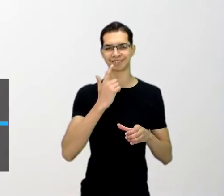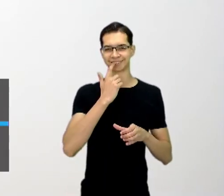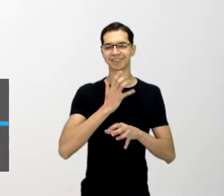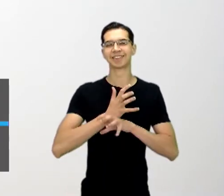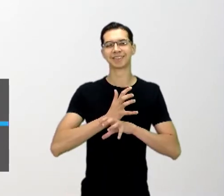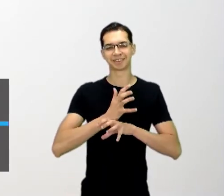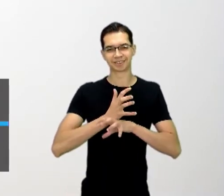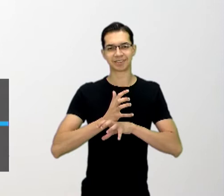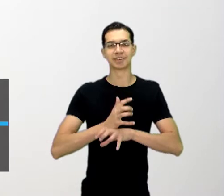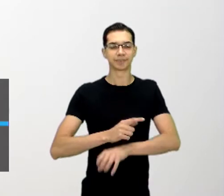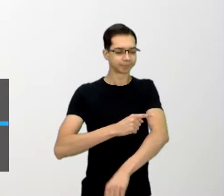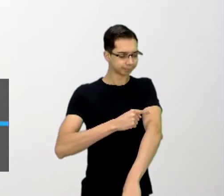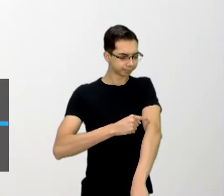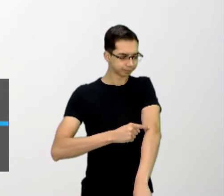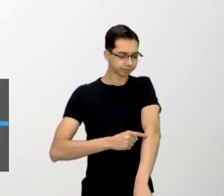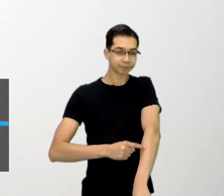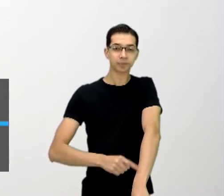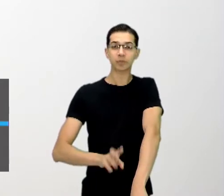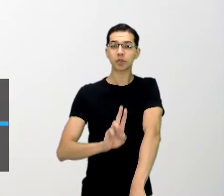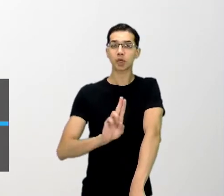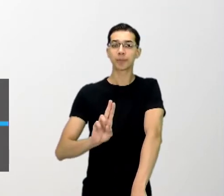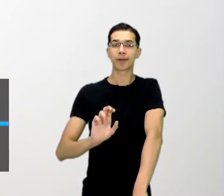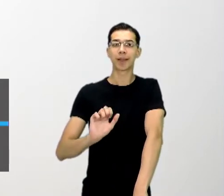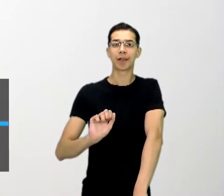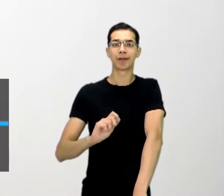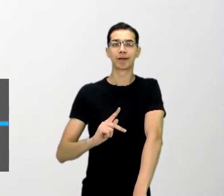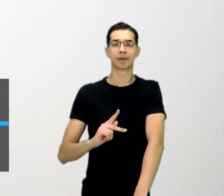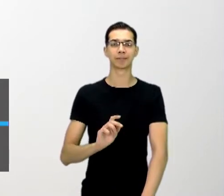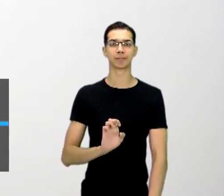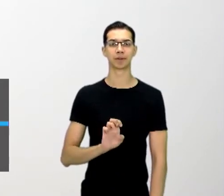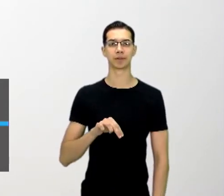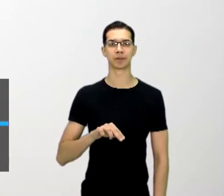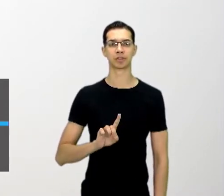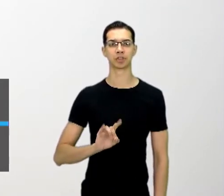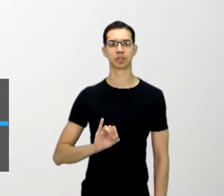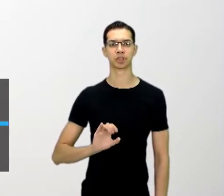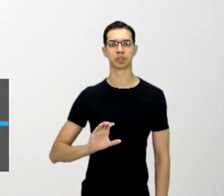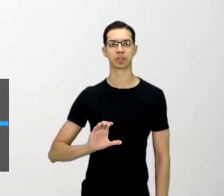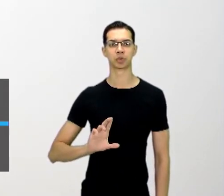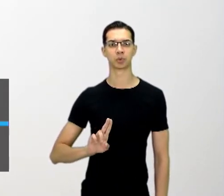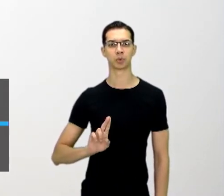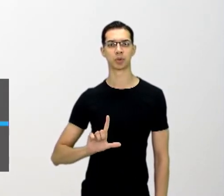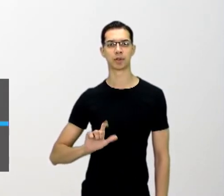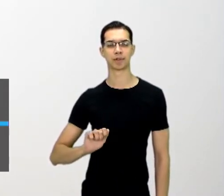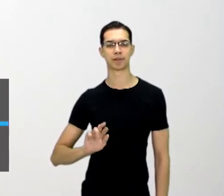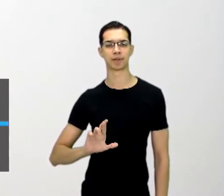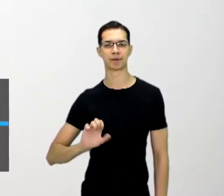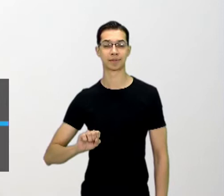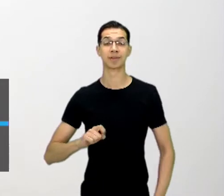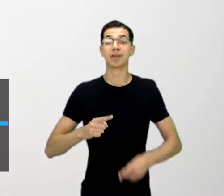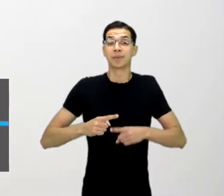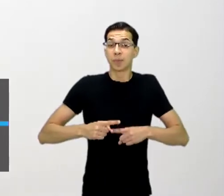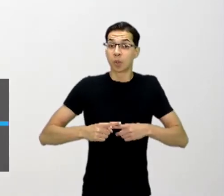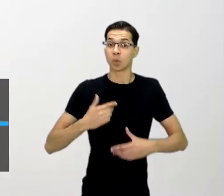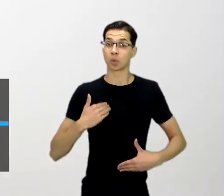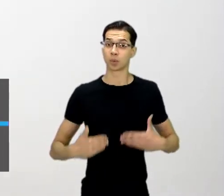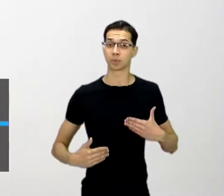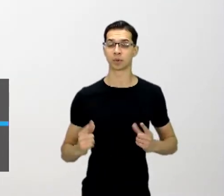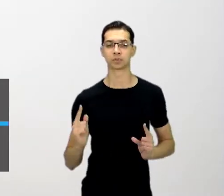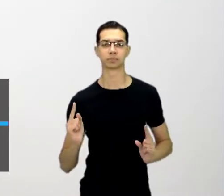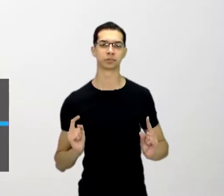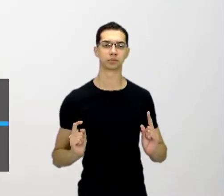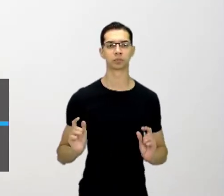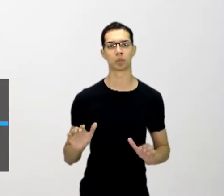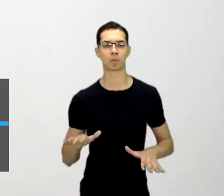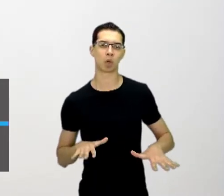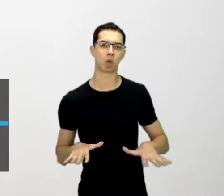região ali dos braços que fazem também essa movimentação do corpo. E aí, galerinha, olha só, uma coisa